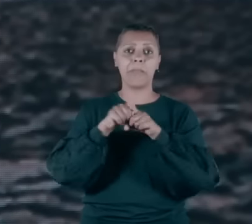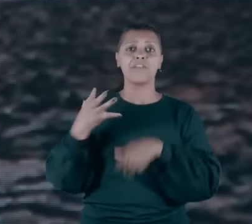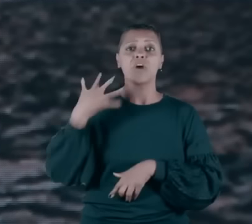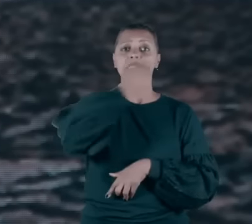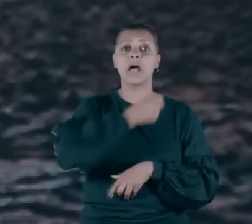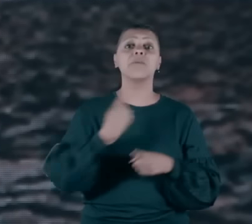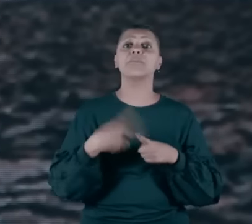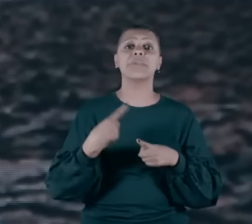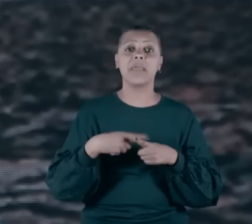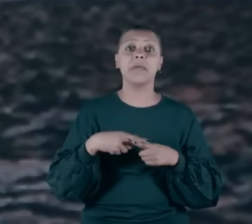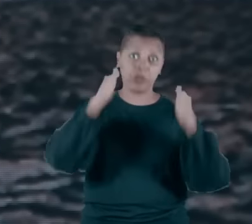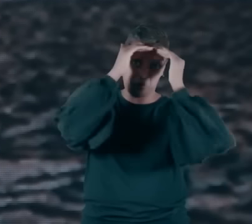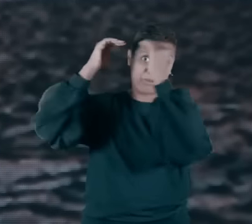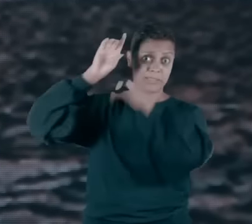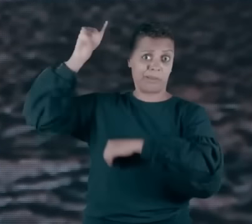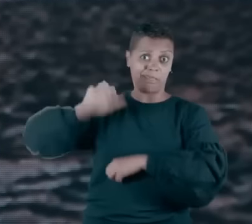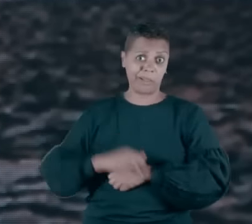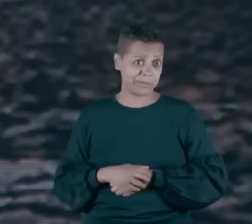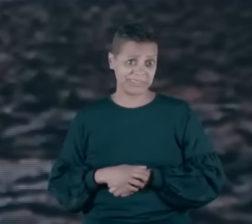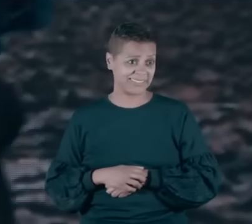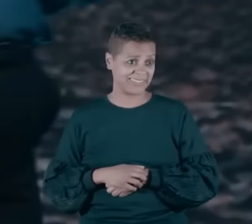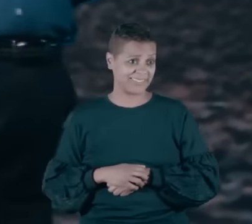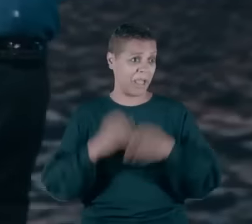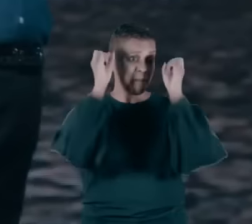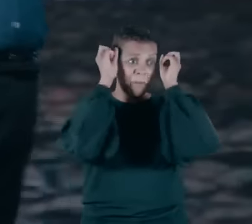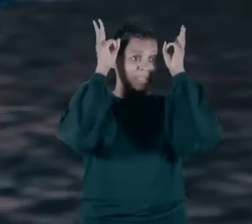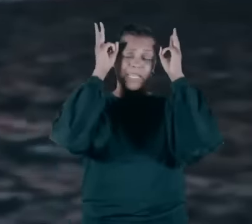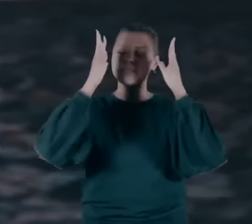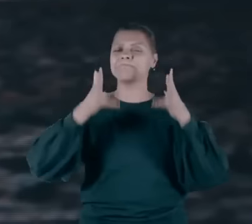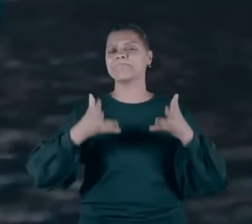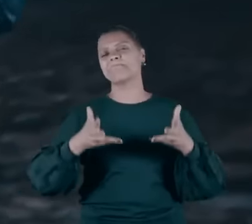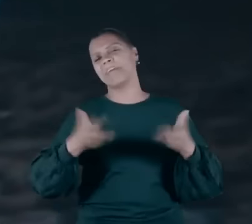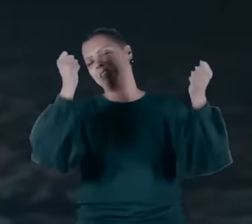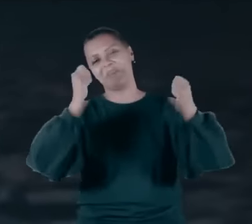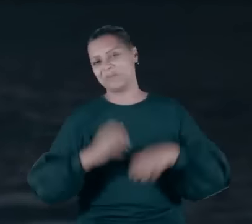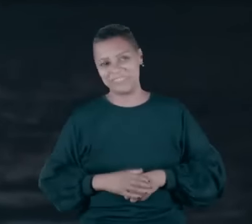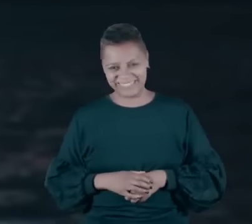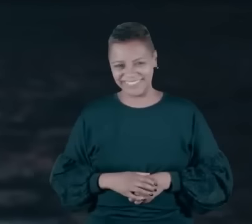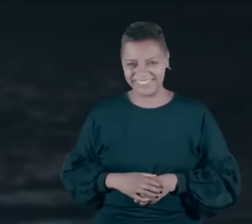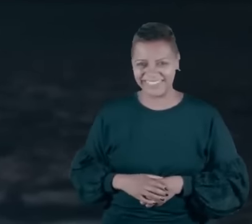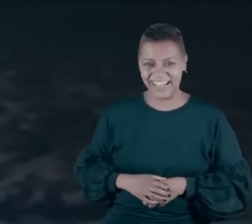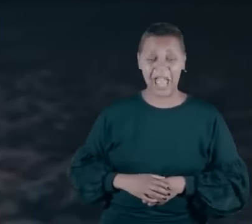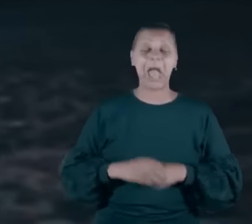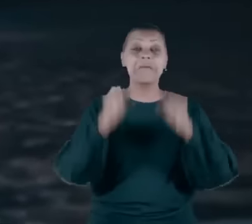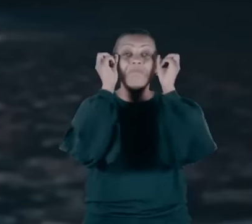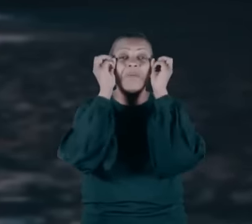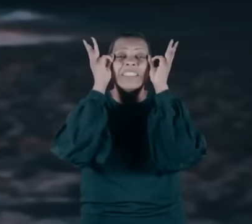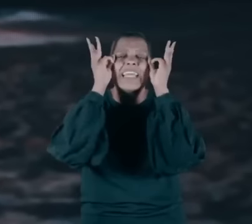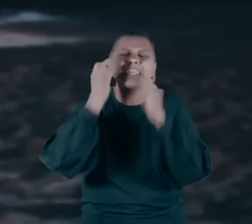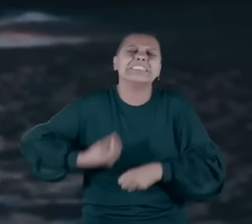e e e Moisés então Moisés é algo extraordinário gente Moisés viveu